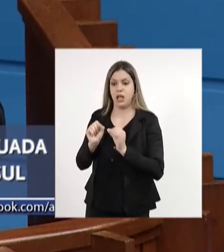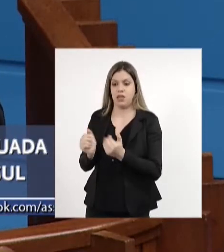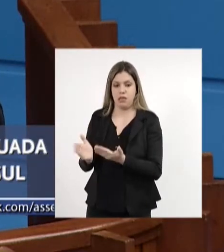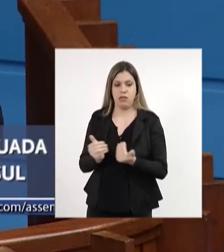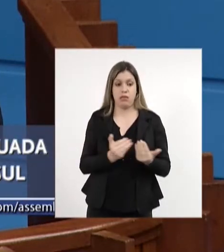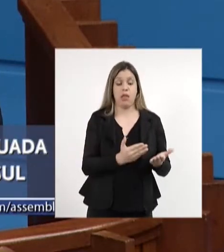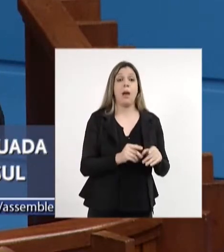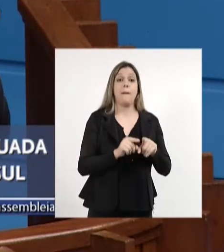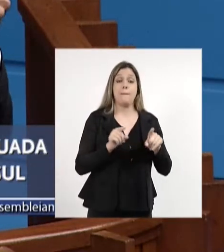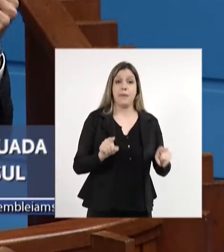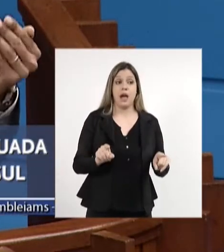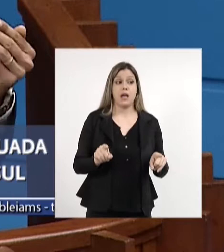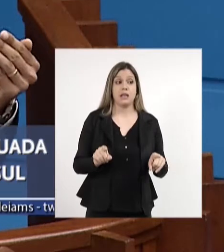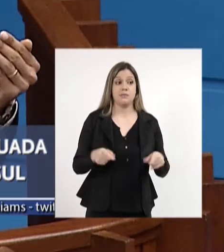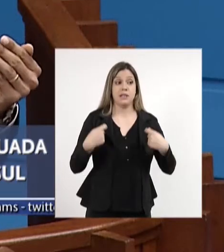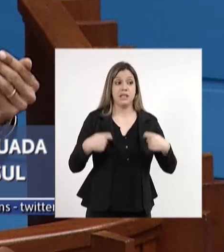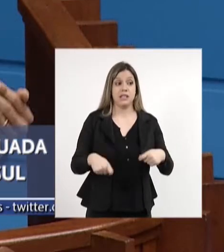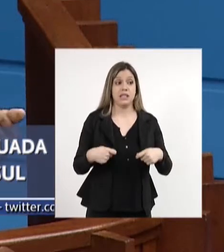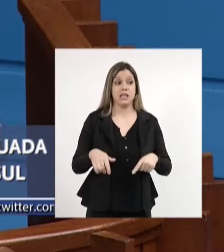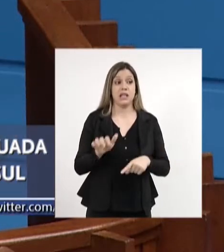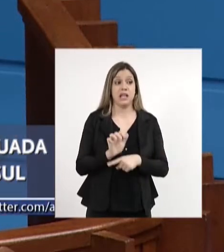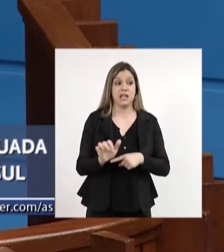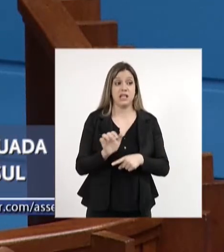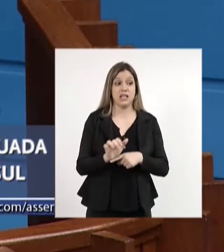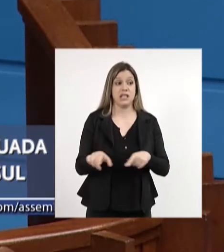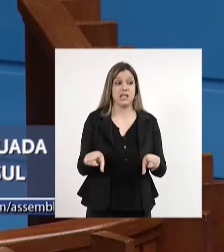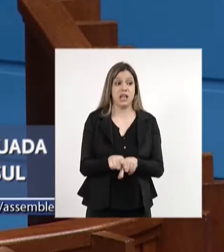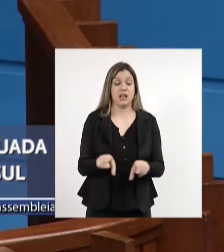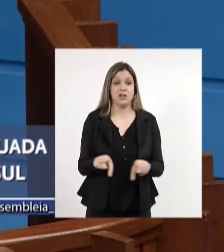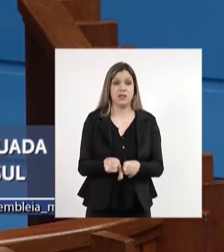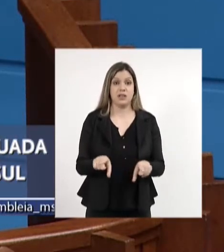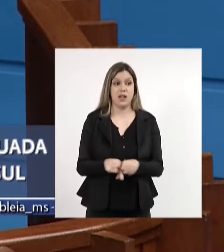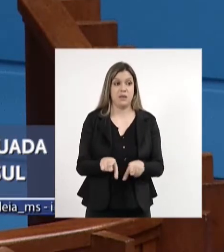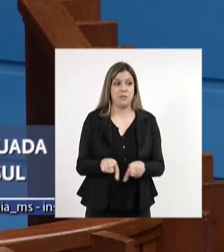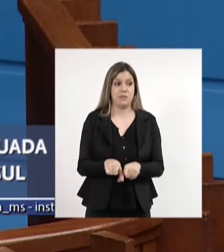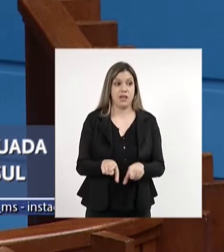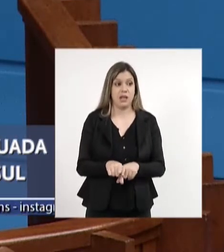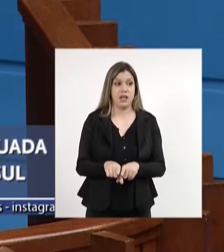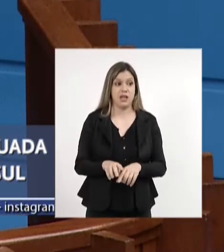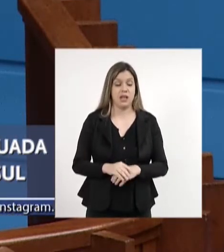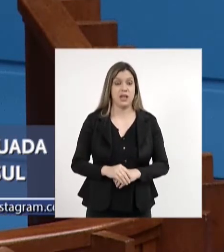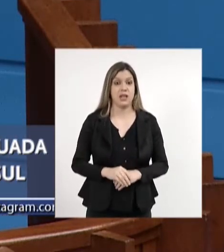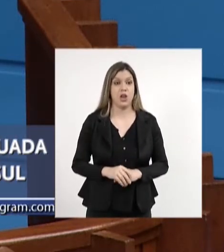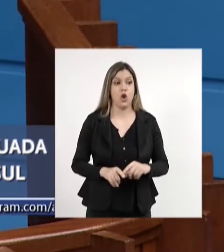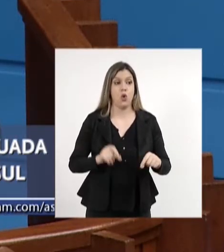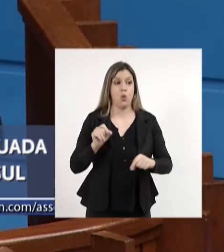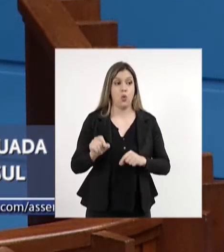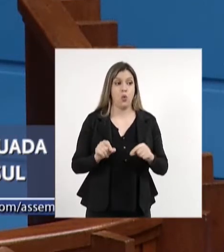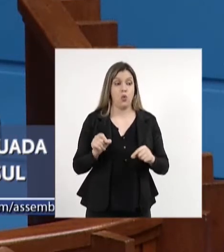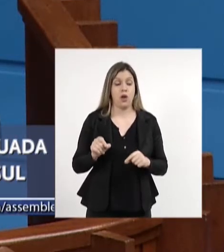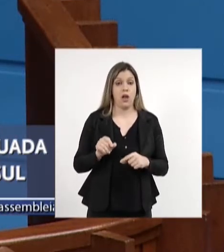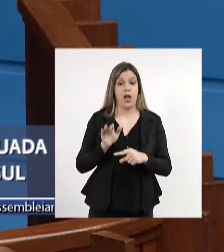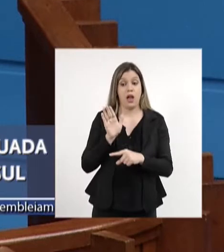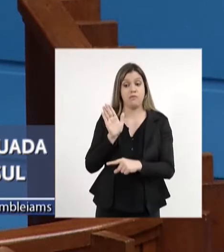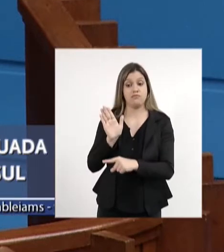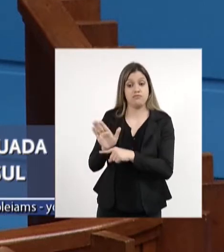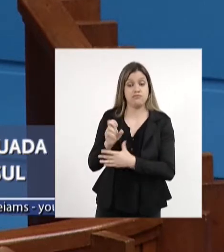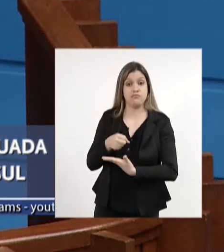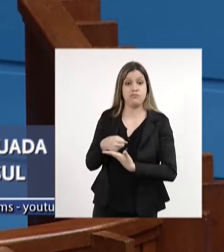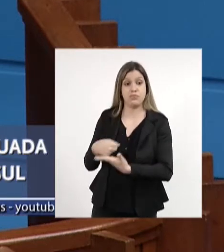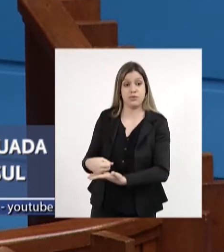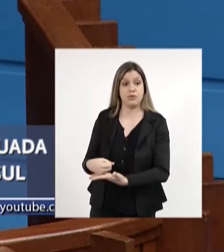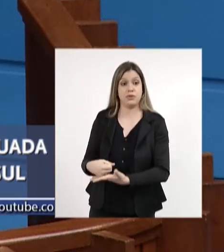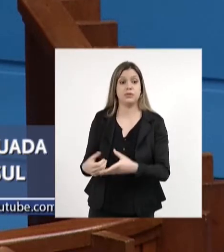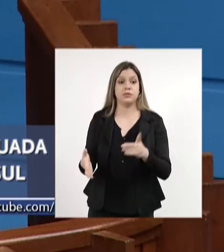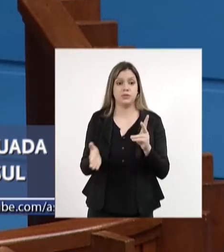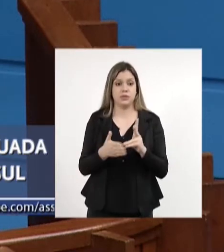que o Estado também, ante a essa recalcitrância da União, supra a necessidade